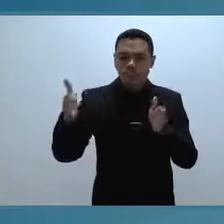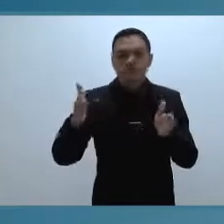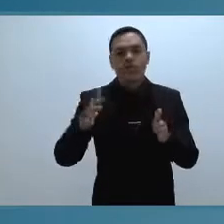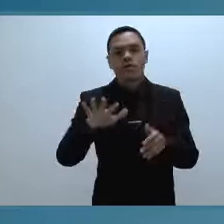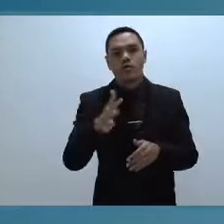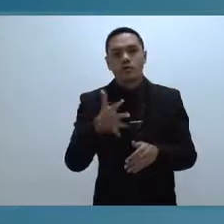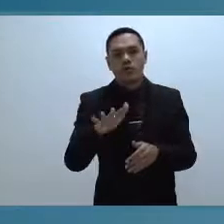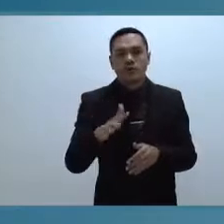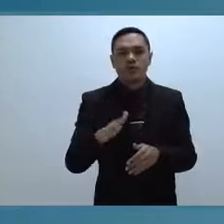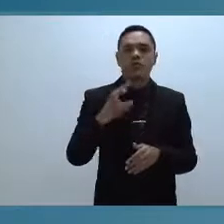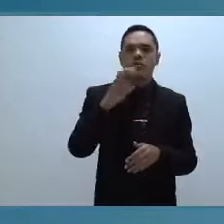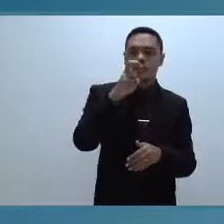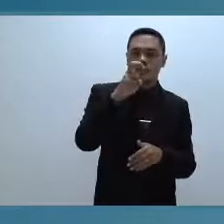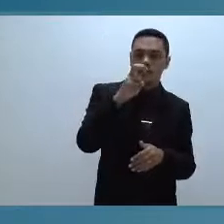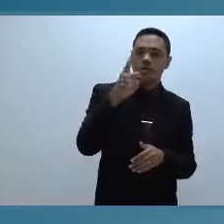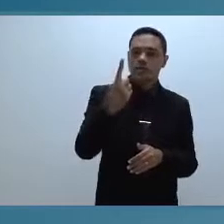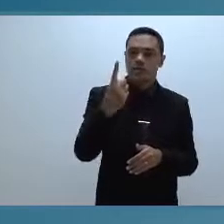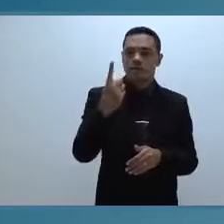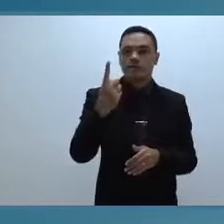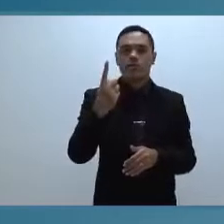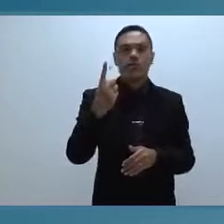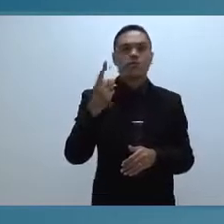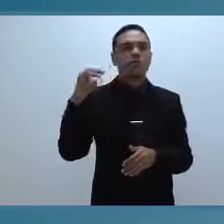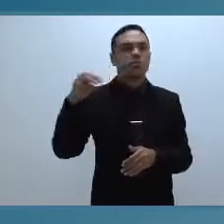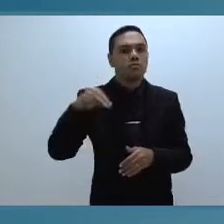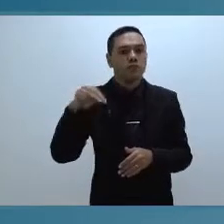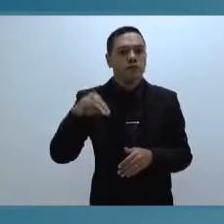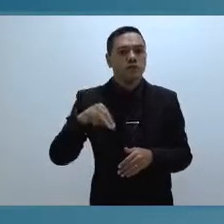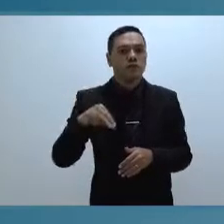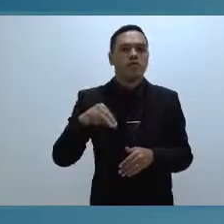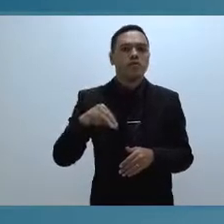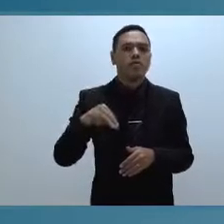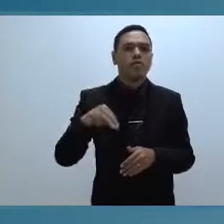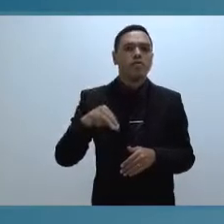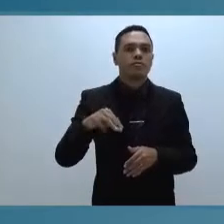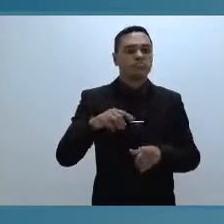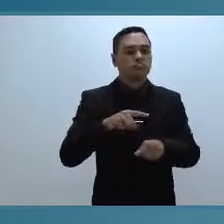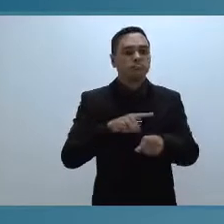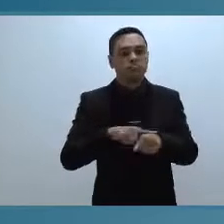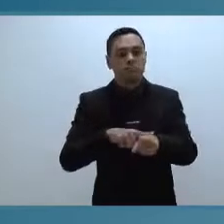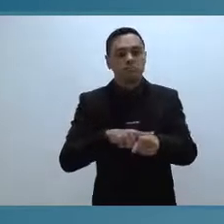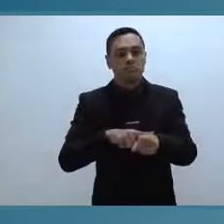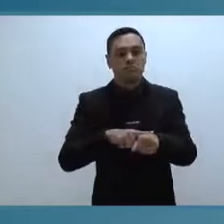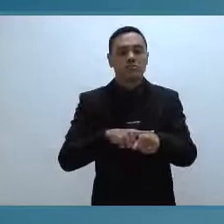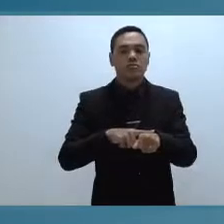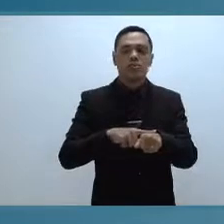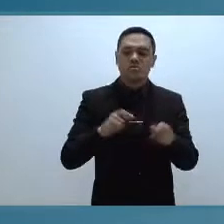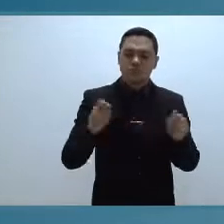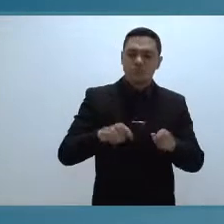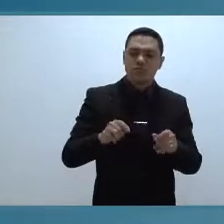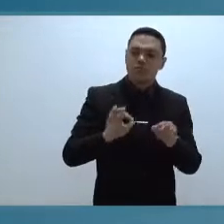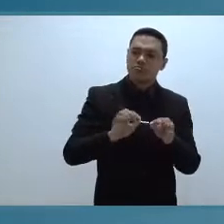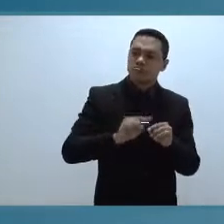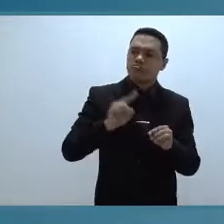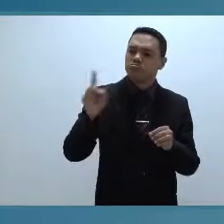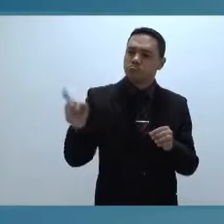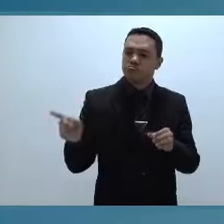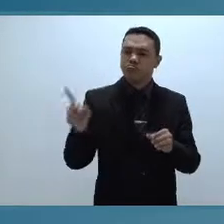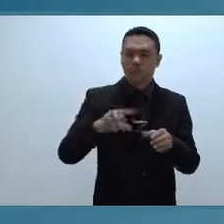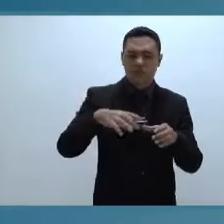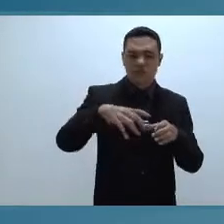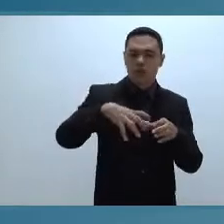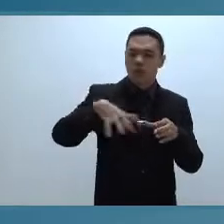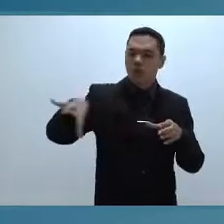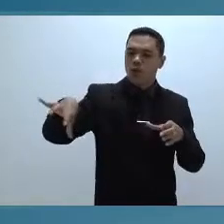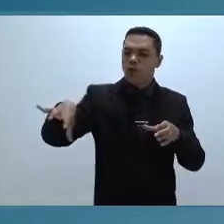50 minutos, tempo este que acredita-se que não venha prejudicar o comparecimento da